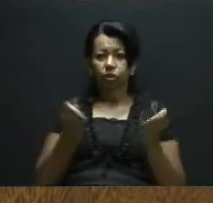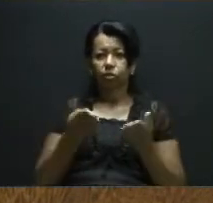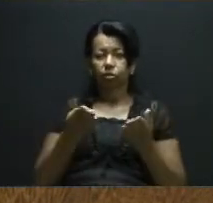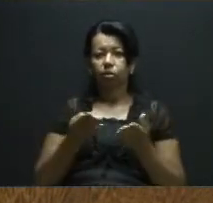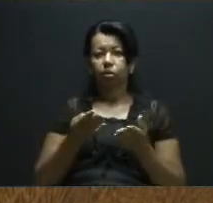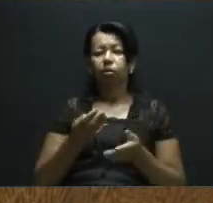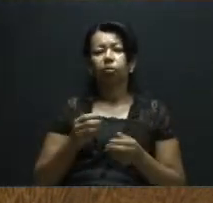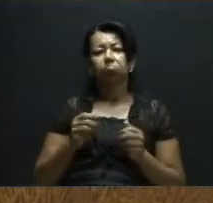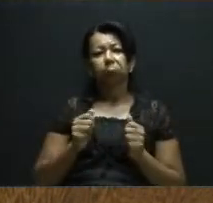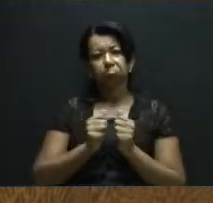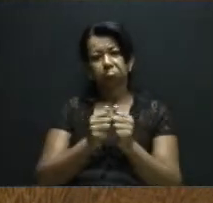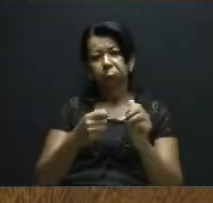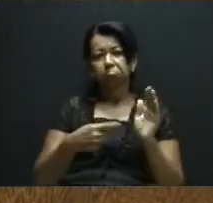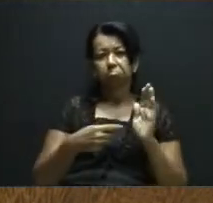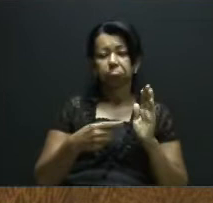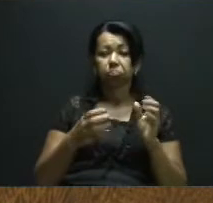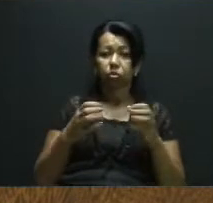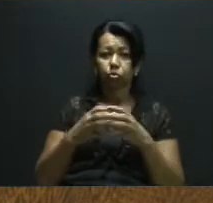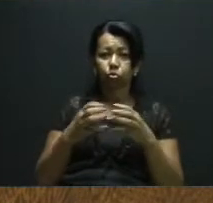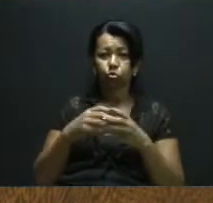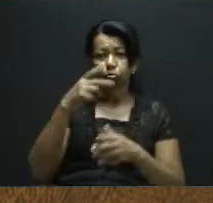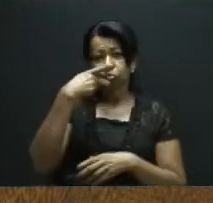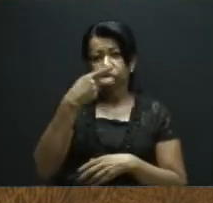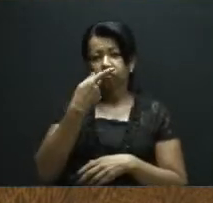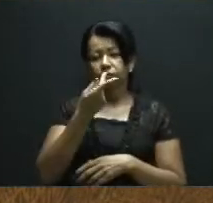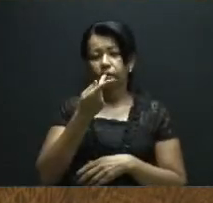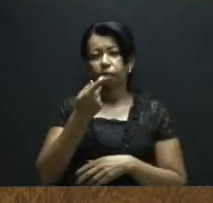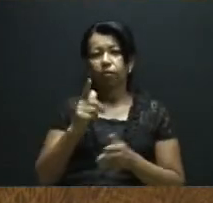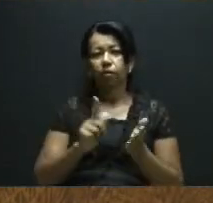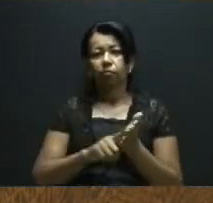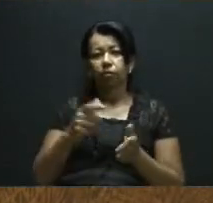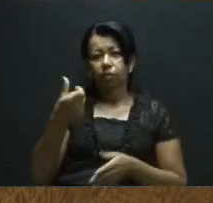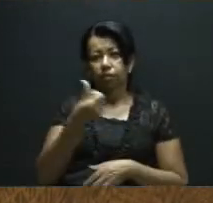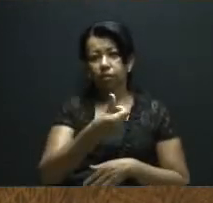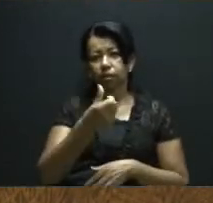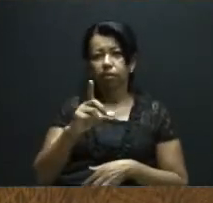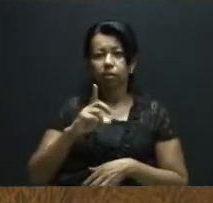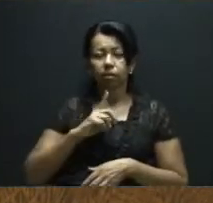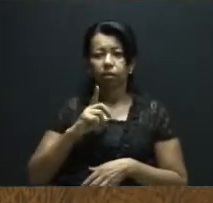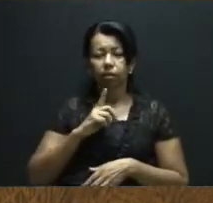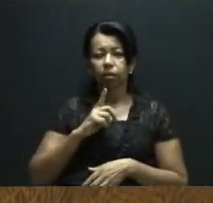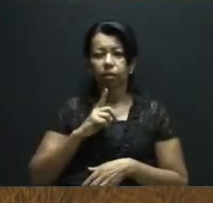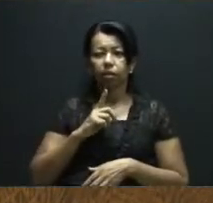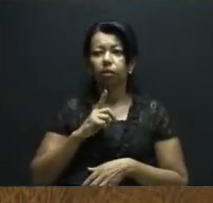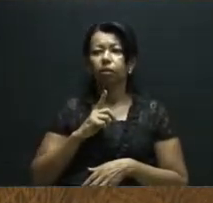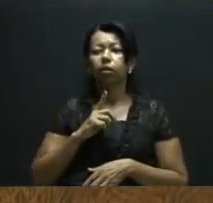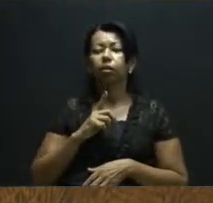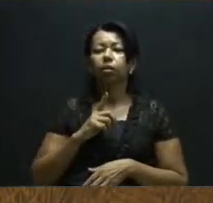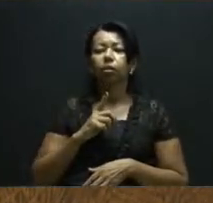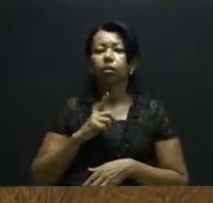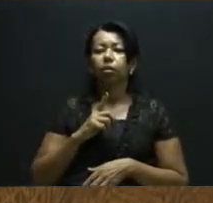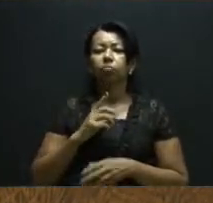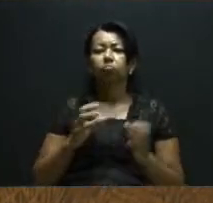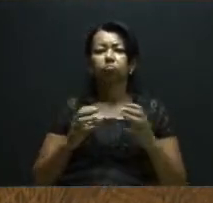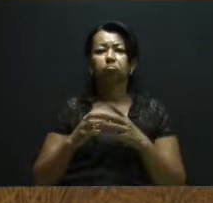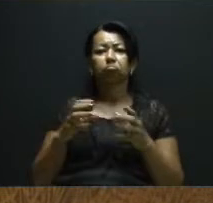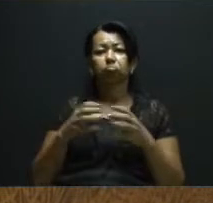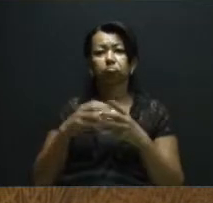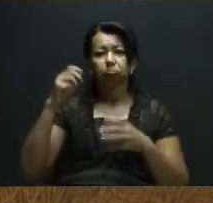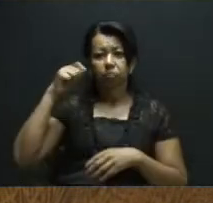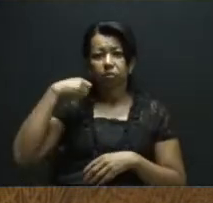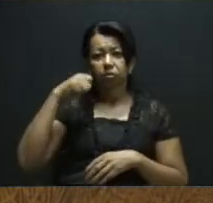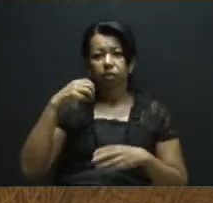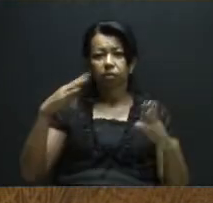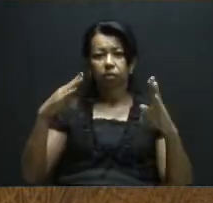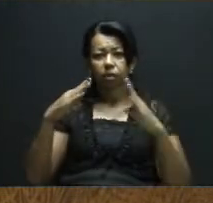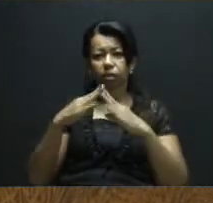aparecer em conjunto sobre a matéria as folhas e 6 encontra se o parecer da douta assessoria jurídica da casa